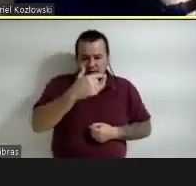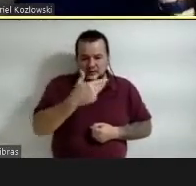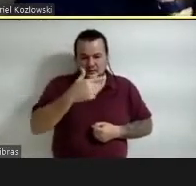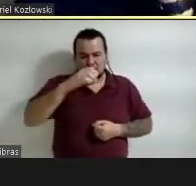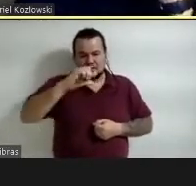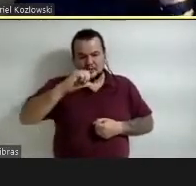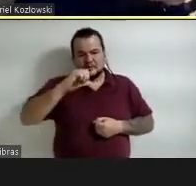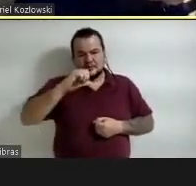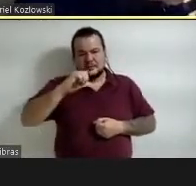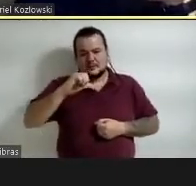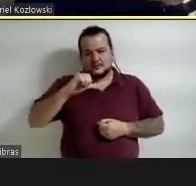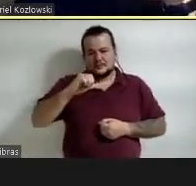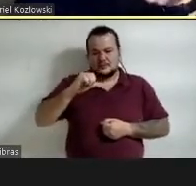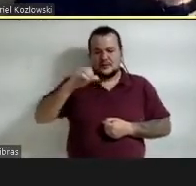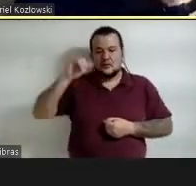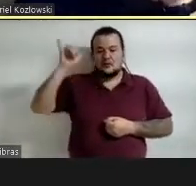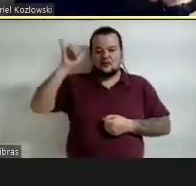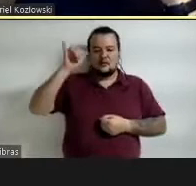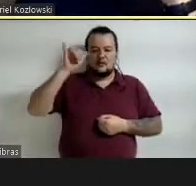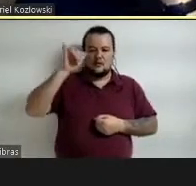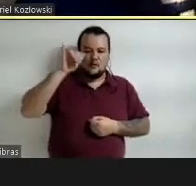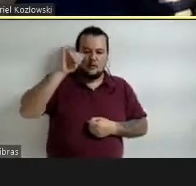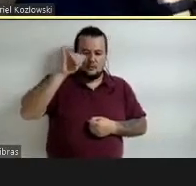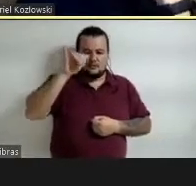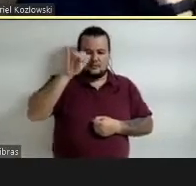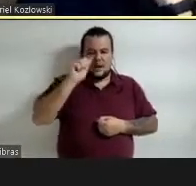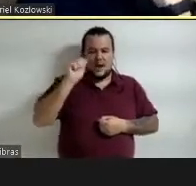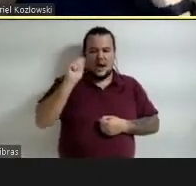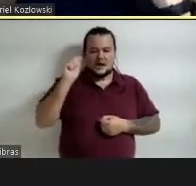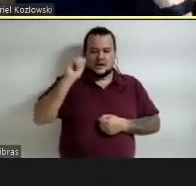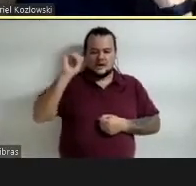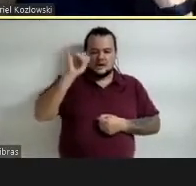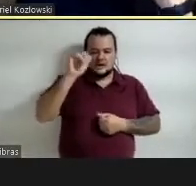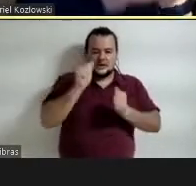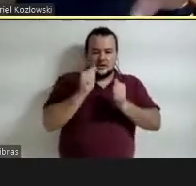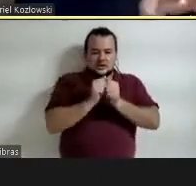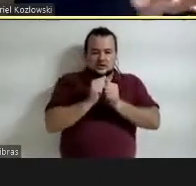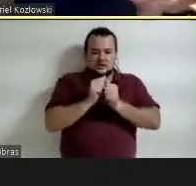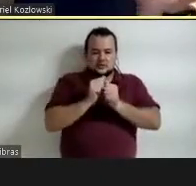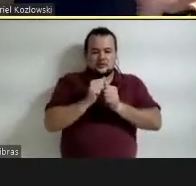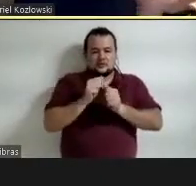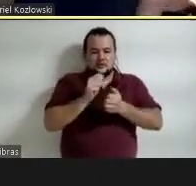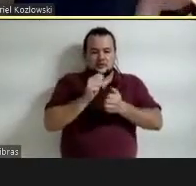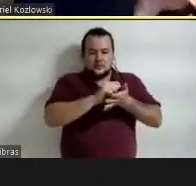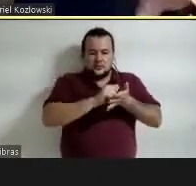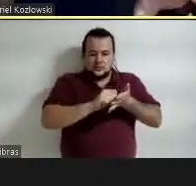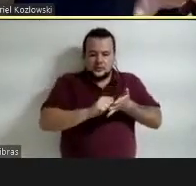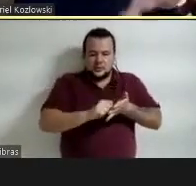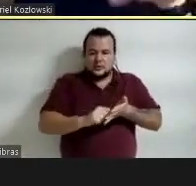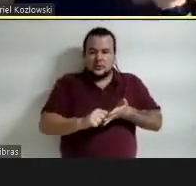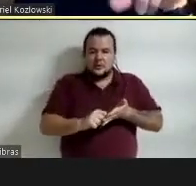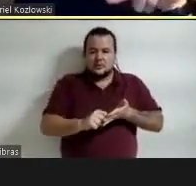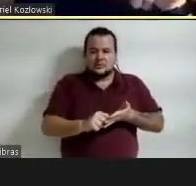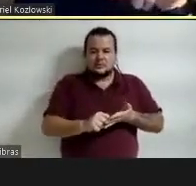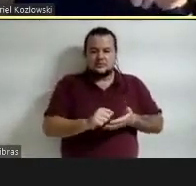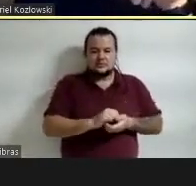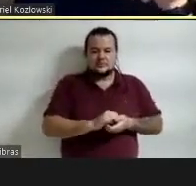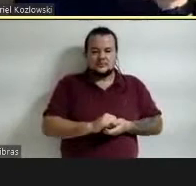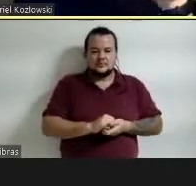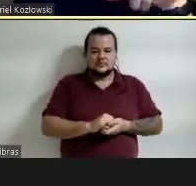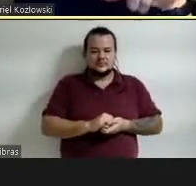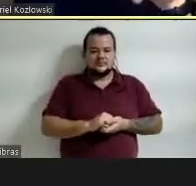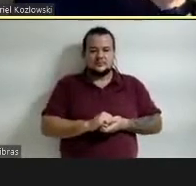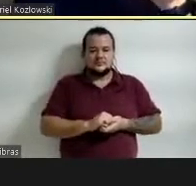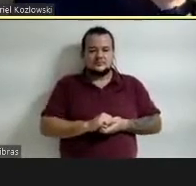1929 sobrevoou Buenos Aires com o piloto e escritor Antoine de Saint-Exupéry,